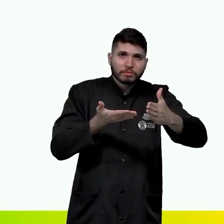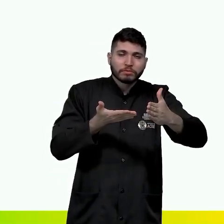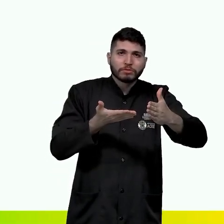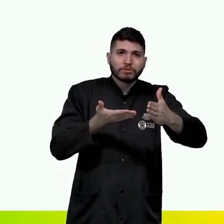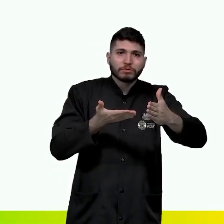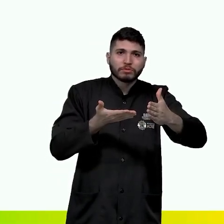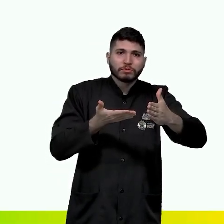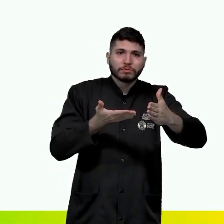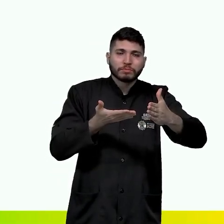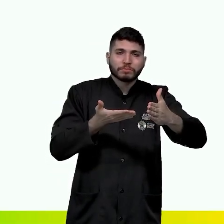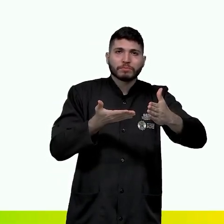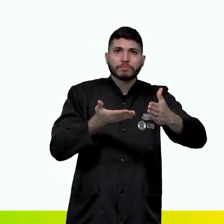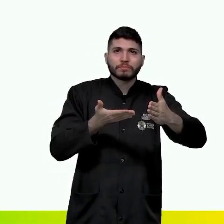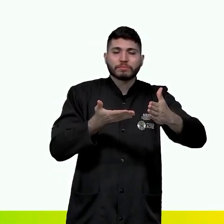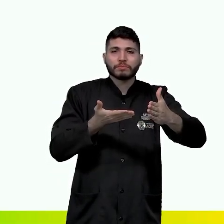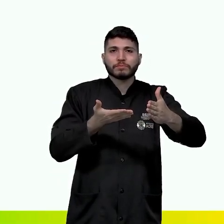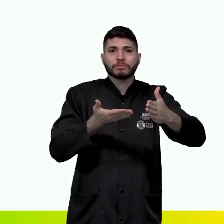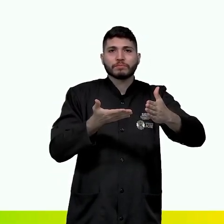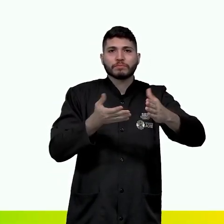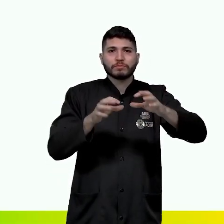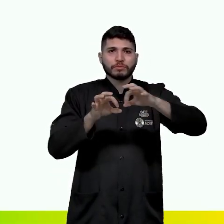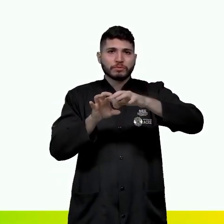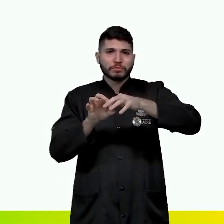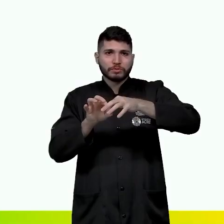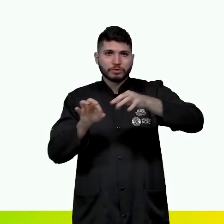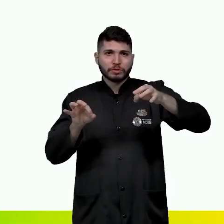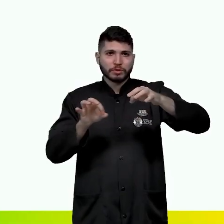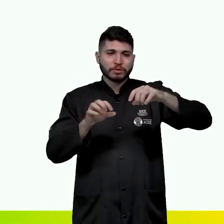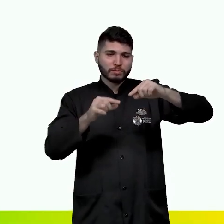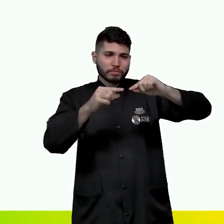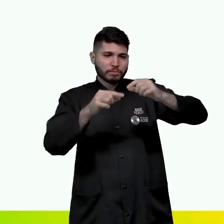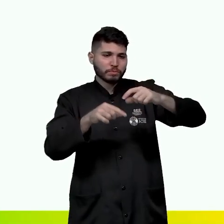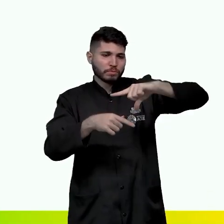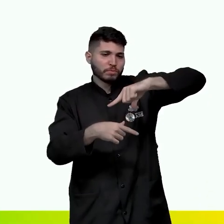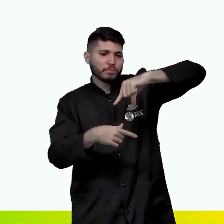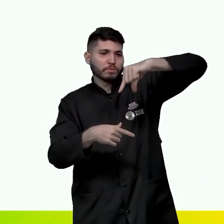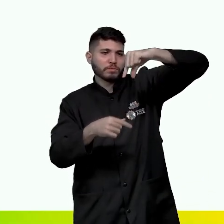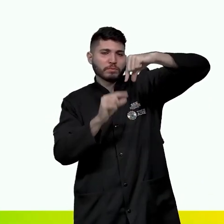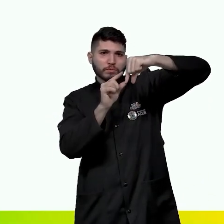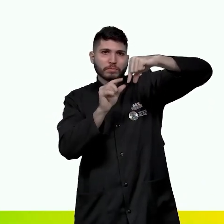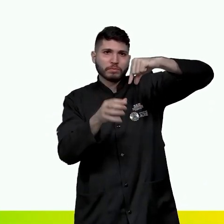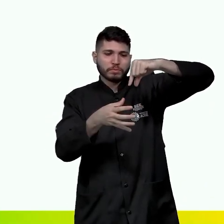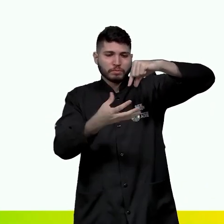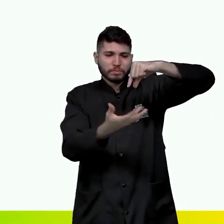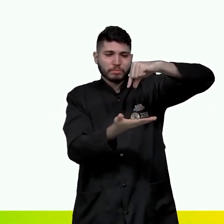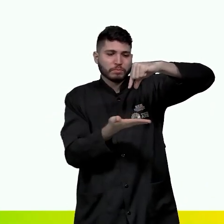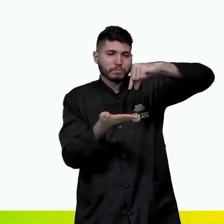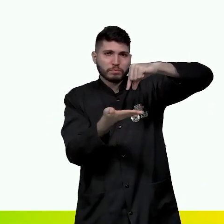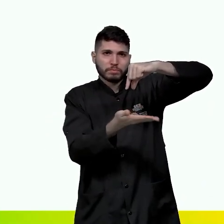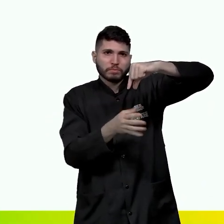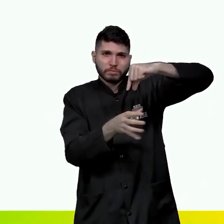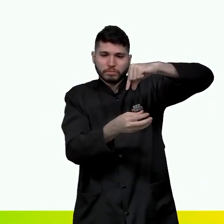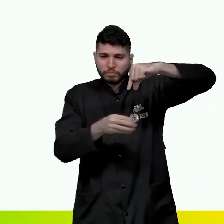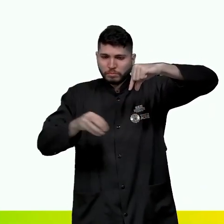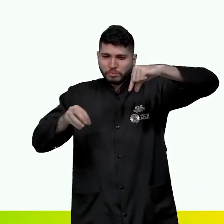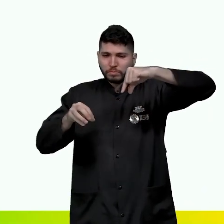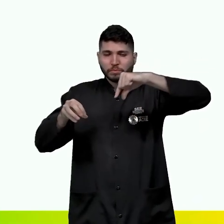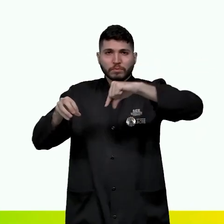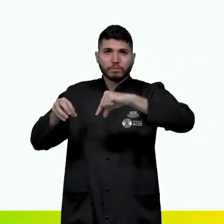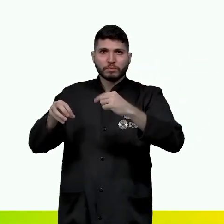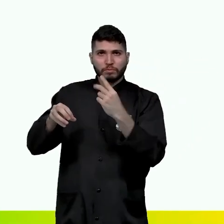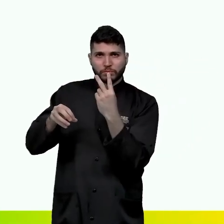dele e a circunferência, essa parte aqui, eu vou obter que o cone